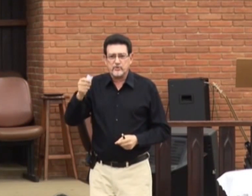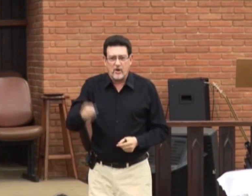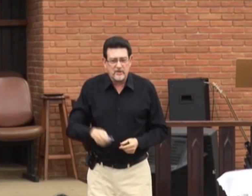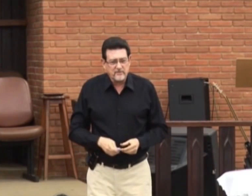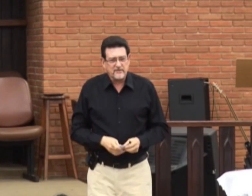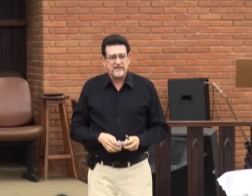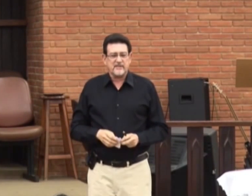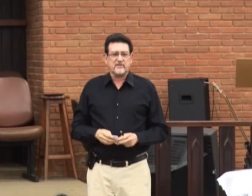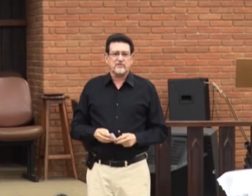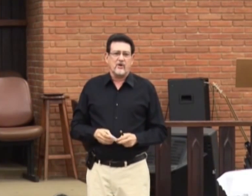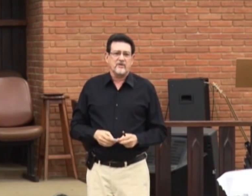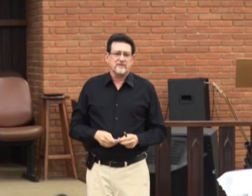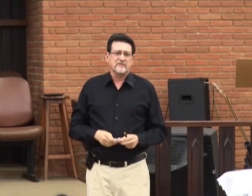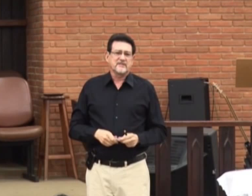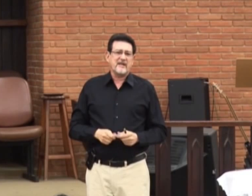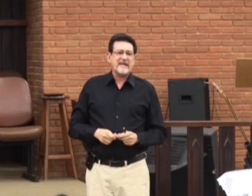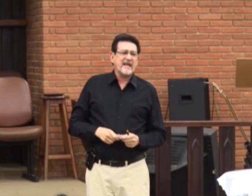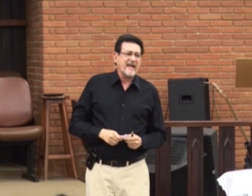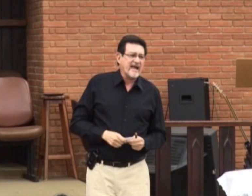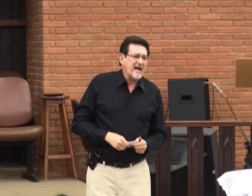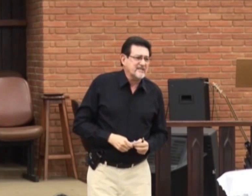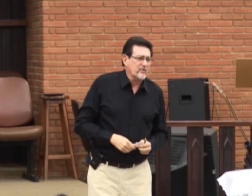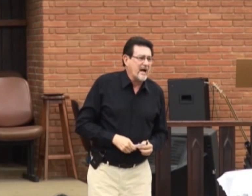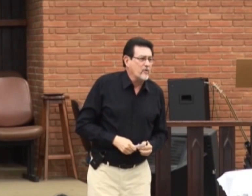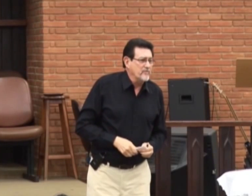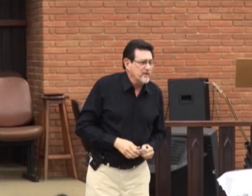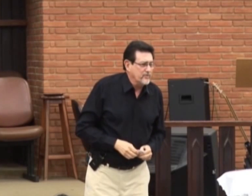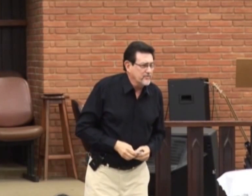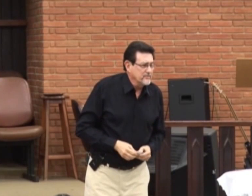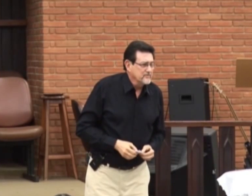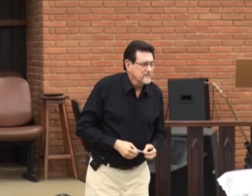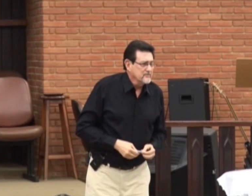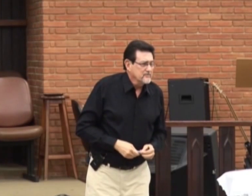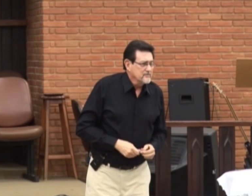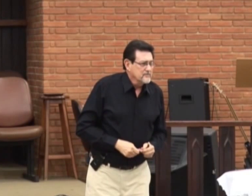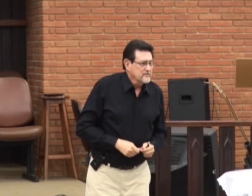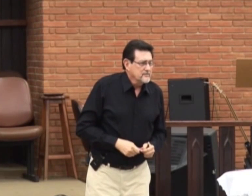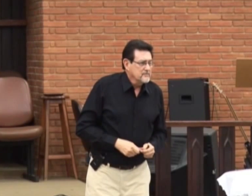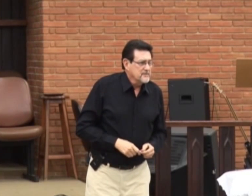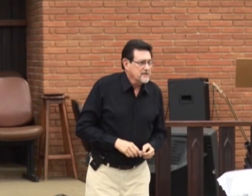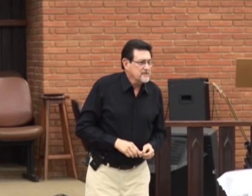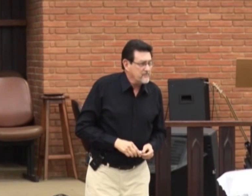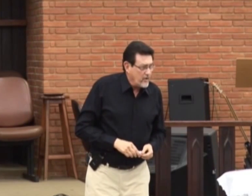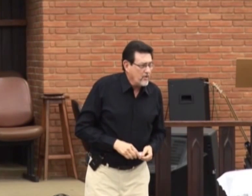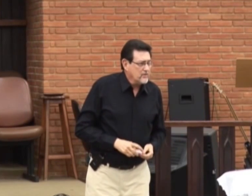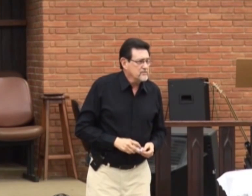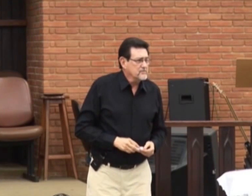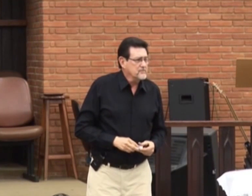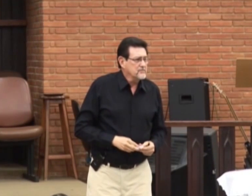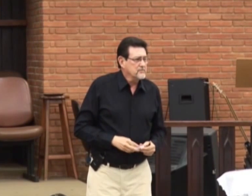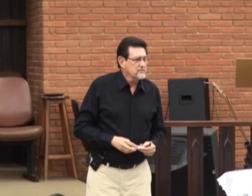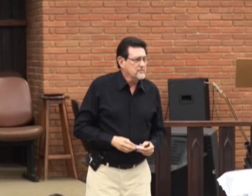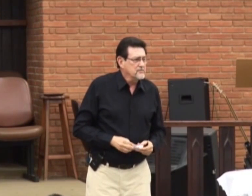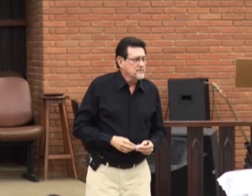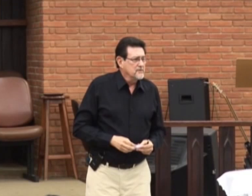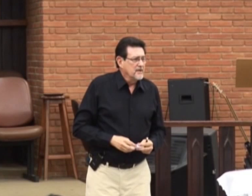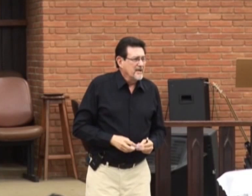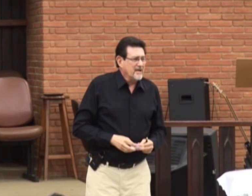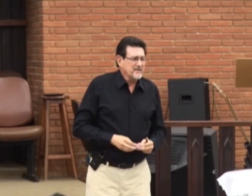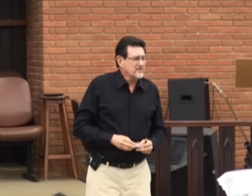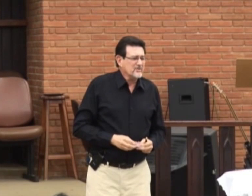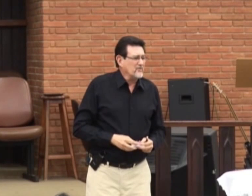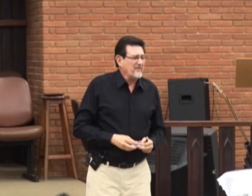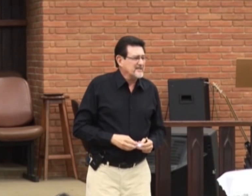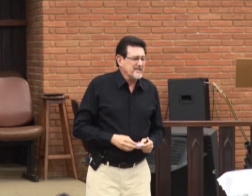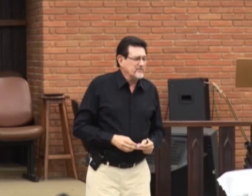chega para o John e diz: John, você iria lá em casa orar comigo? Ele disse: bom.